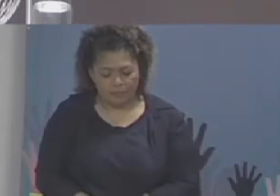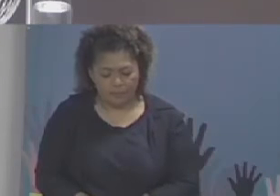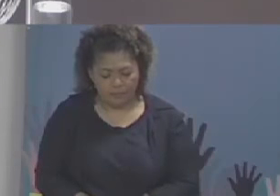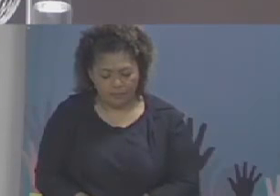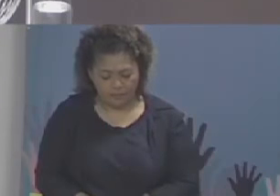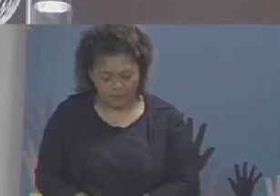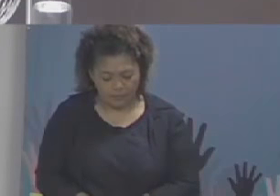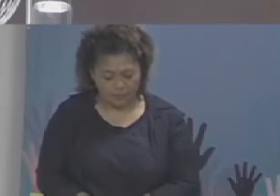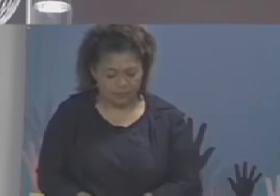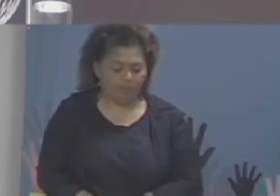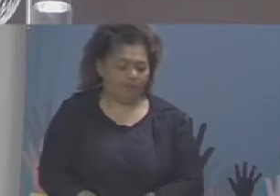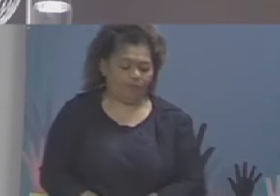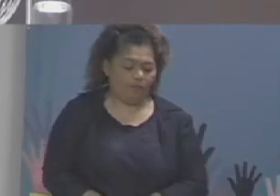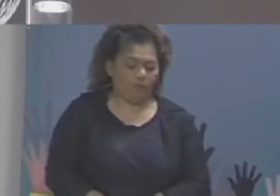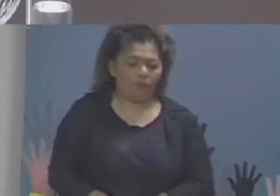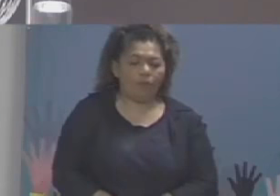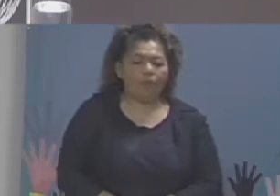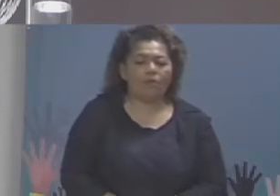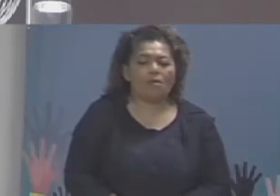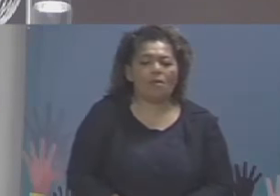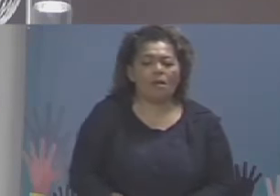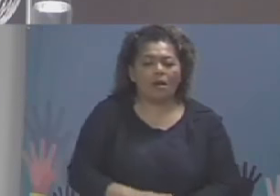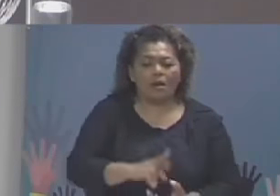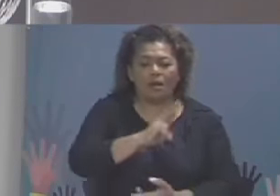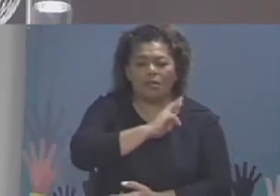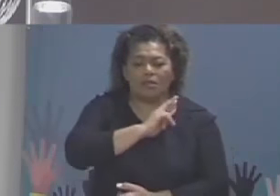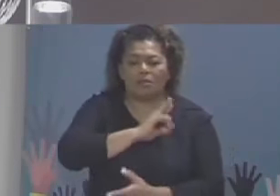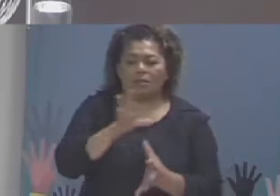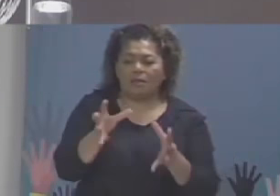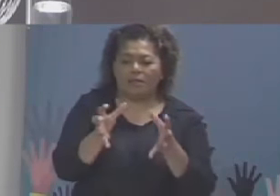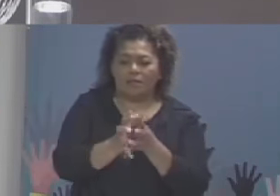Candidato da chapa 21, responde.